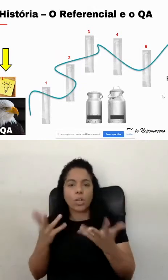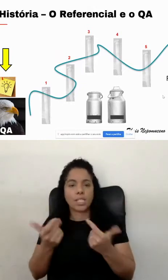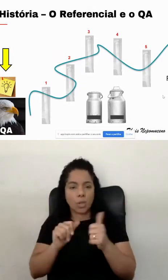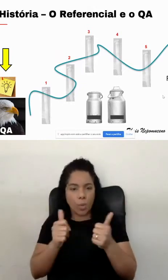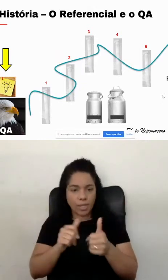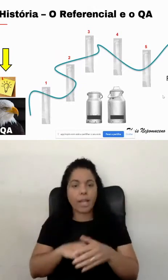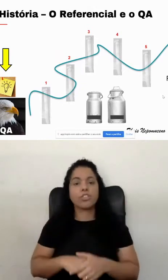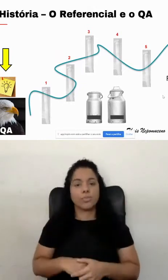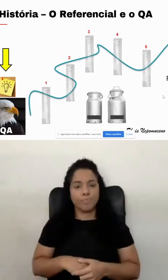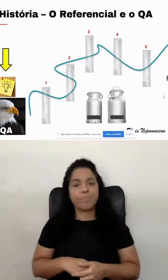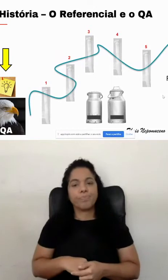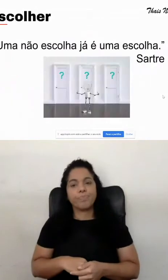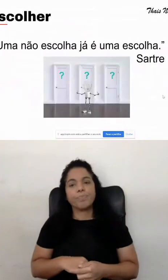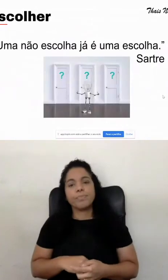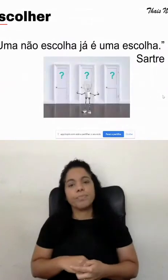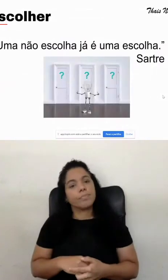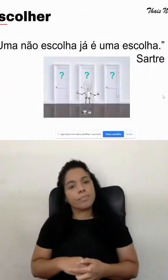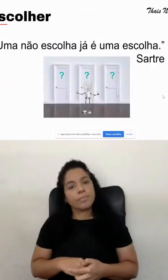qualidade.